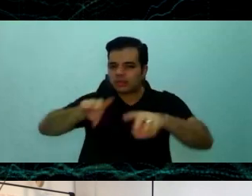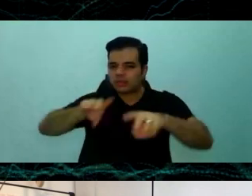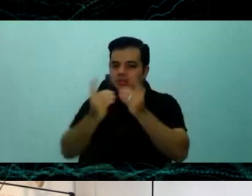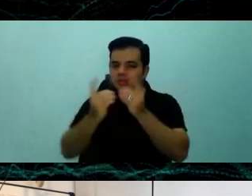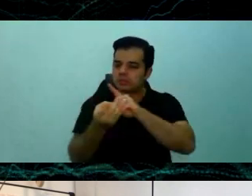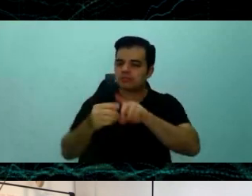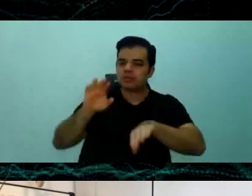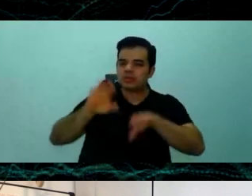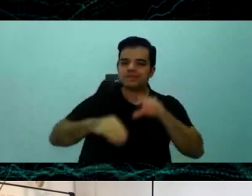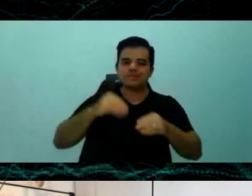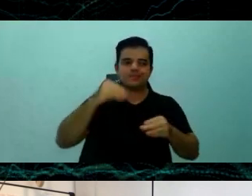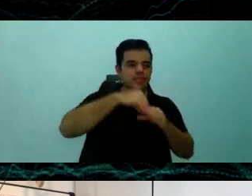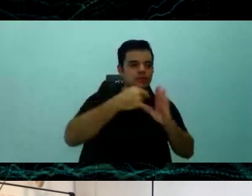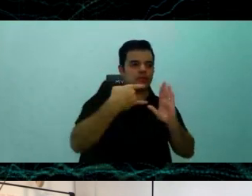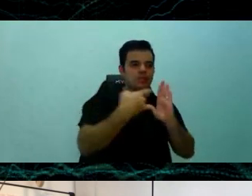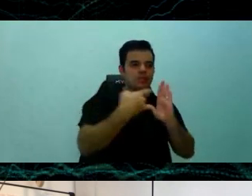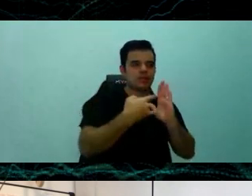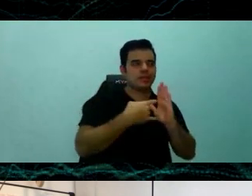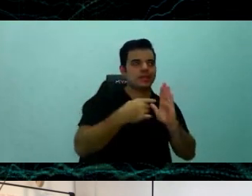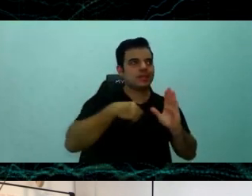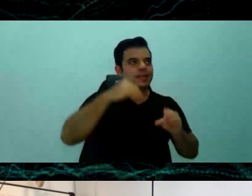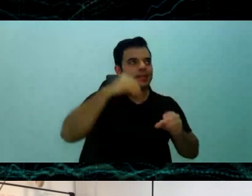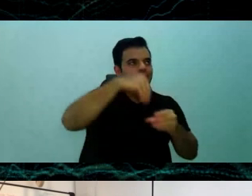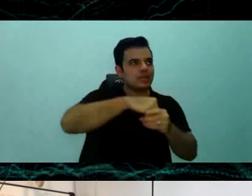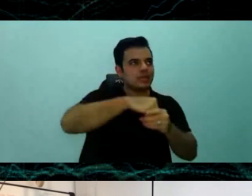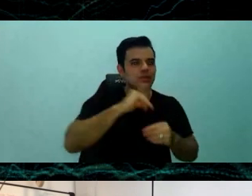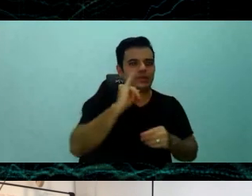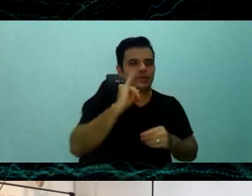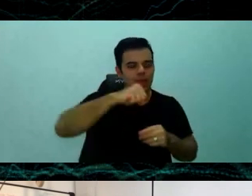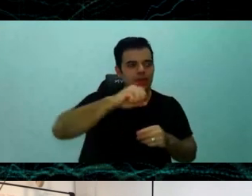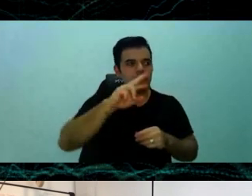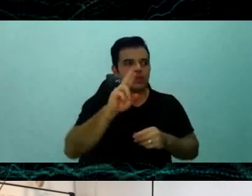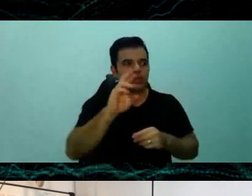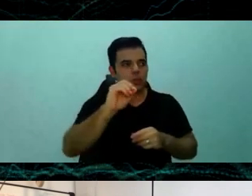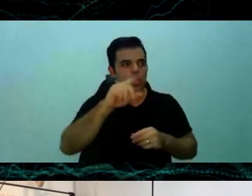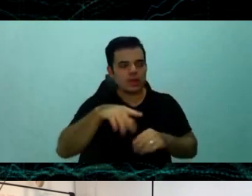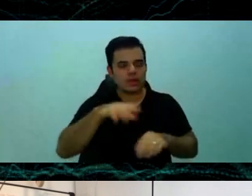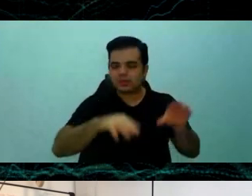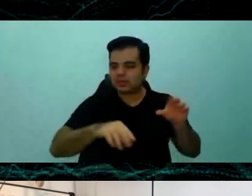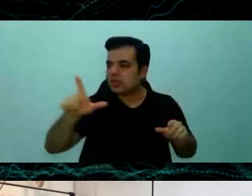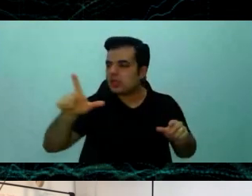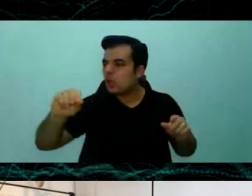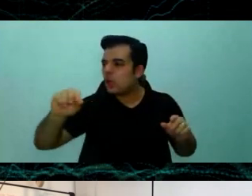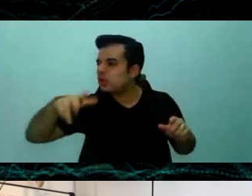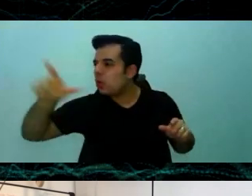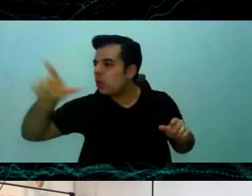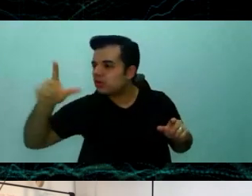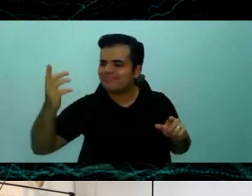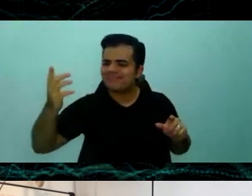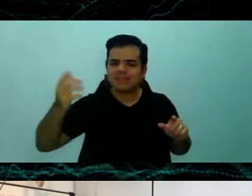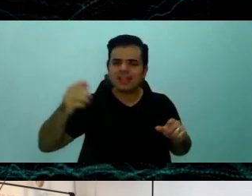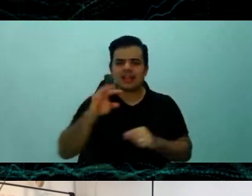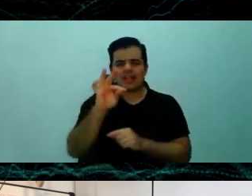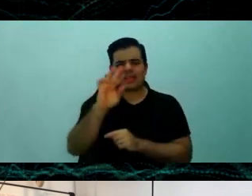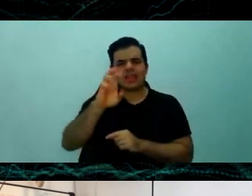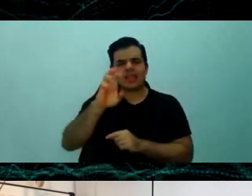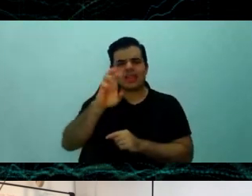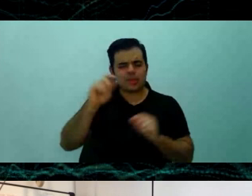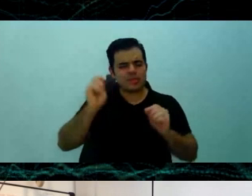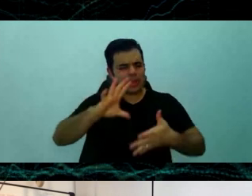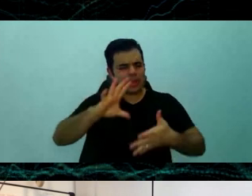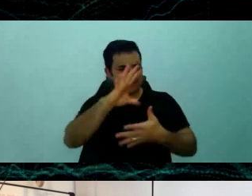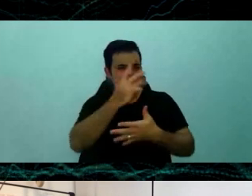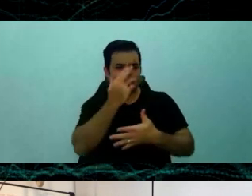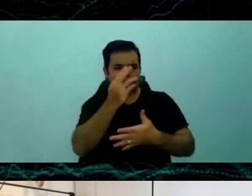eu tenho uma IAM role para aquele ambiente. E homolog você tem outro. No Terraform, você poderia tentar fazer um mapa que, se